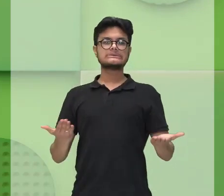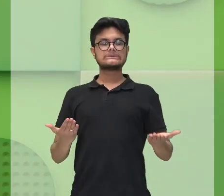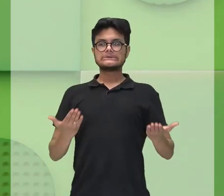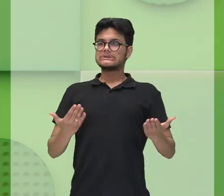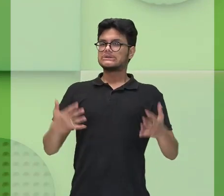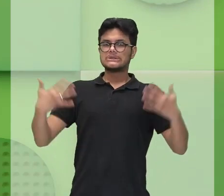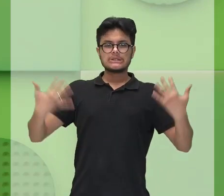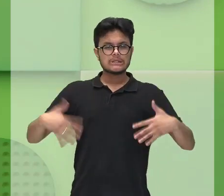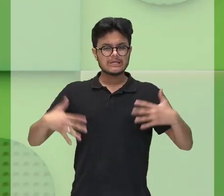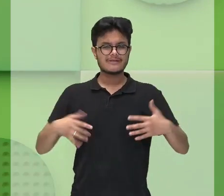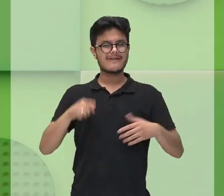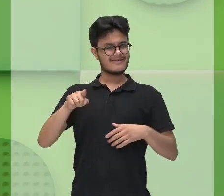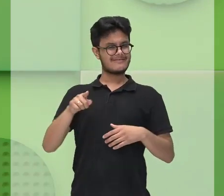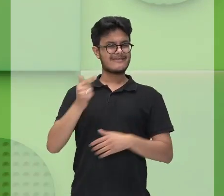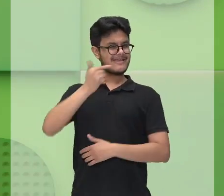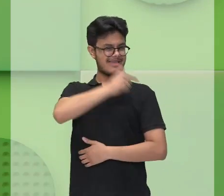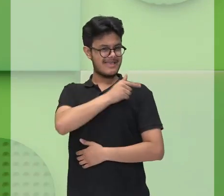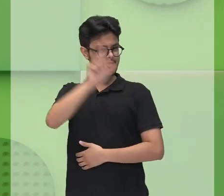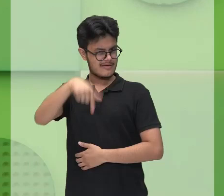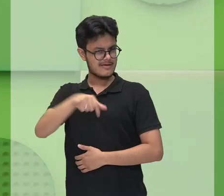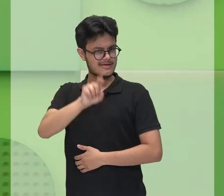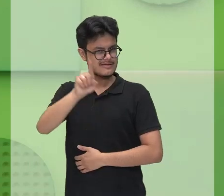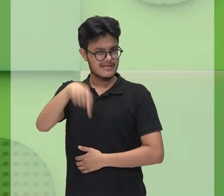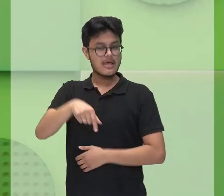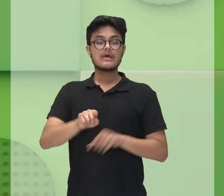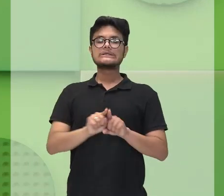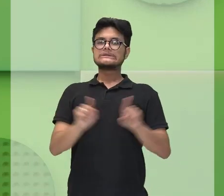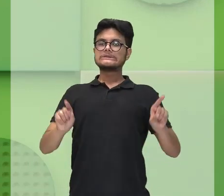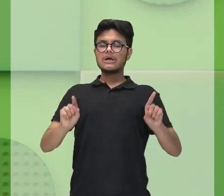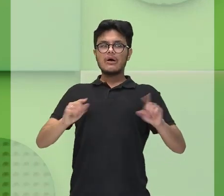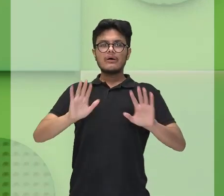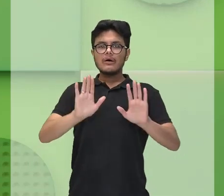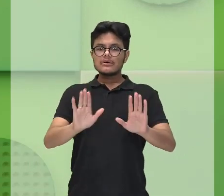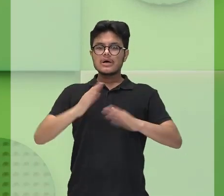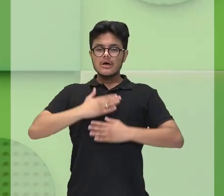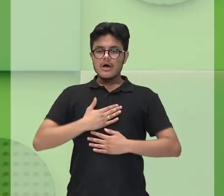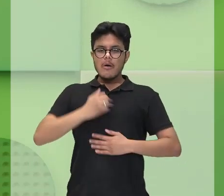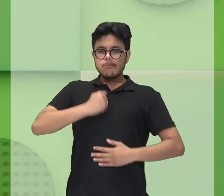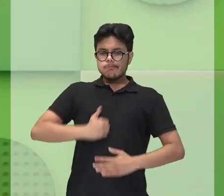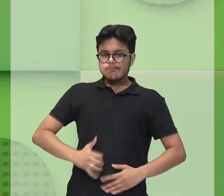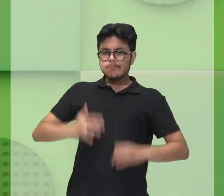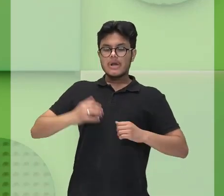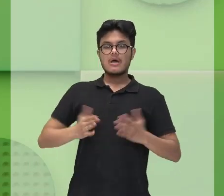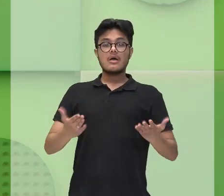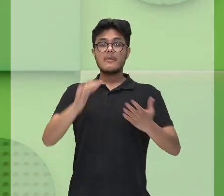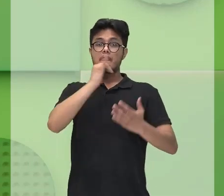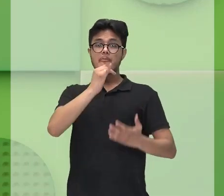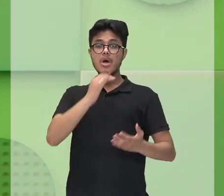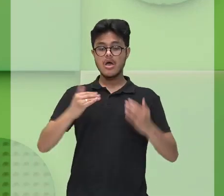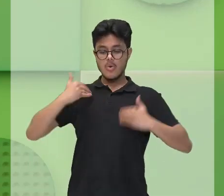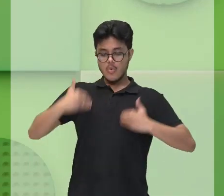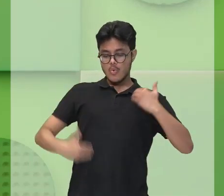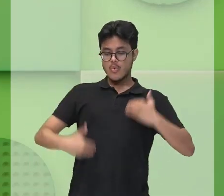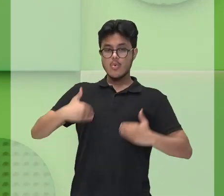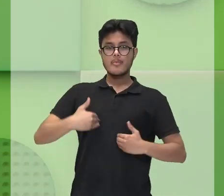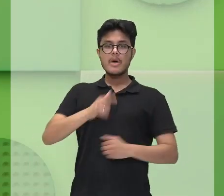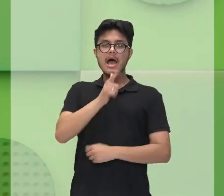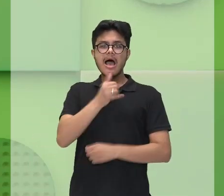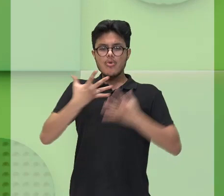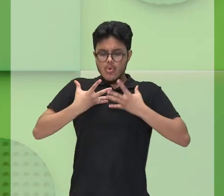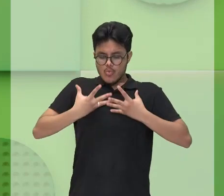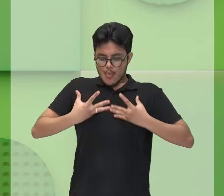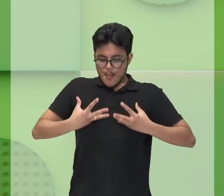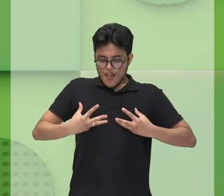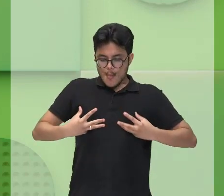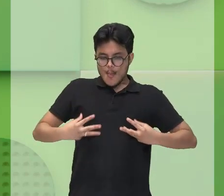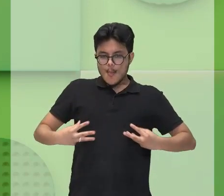vocês riram aí, né? Então, esse tipo de diarreia desidrata o organismo e, por isso, deve